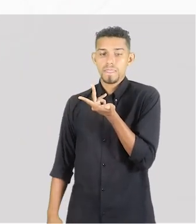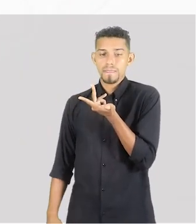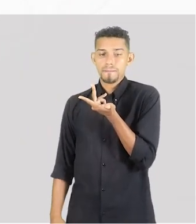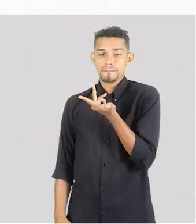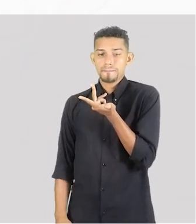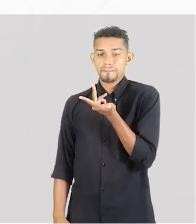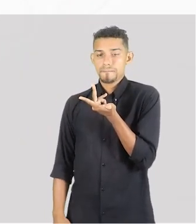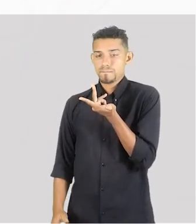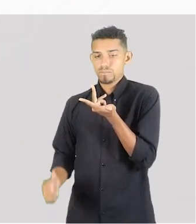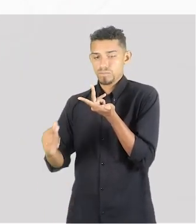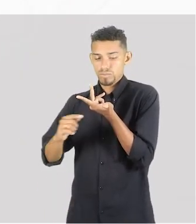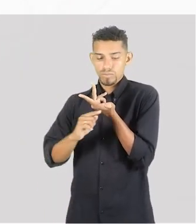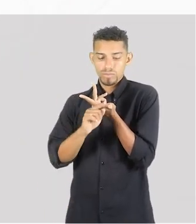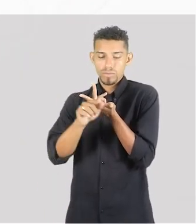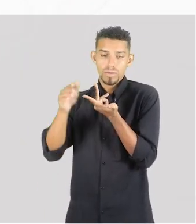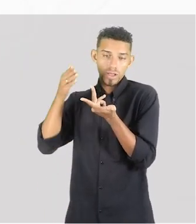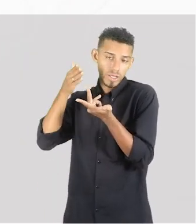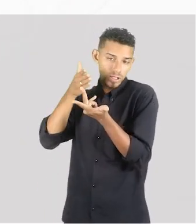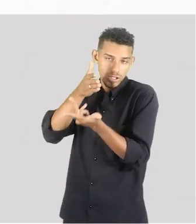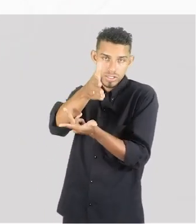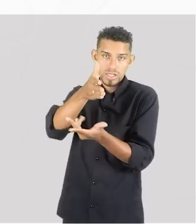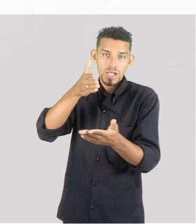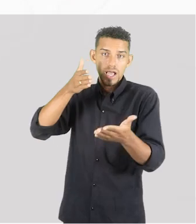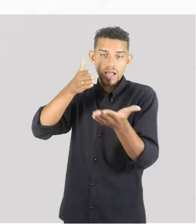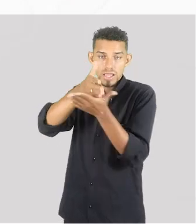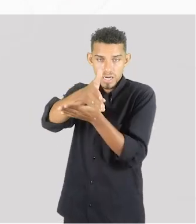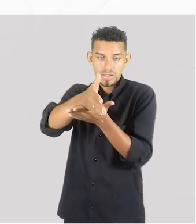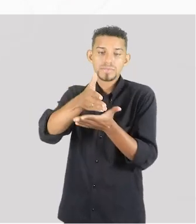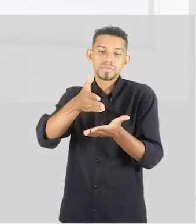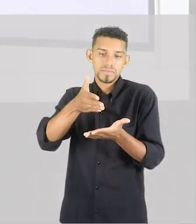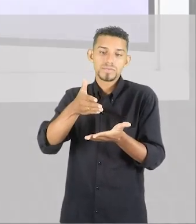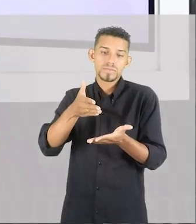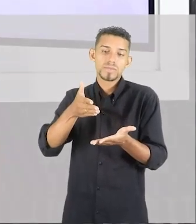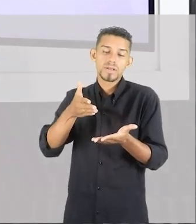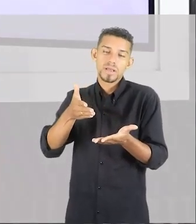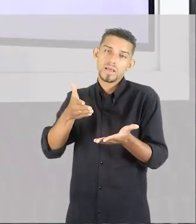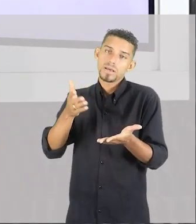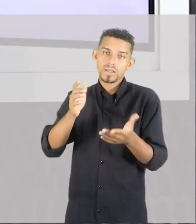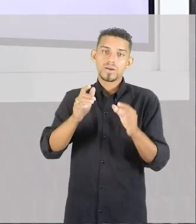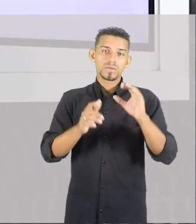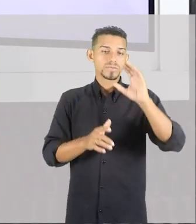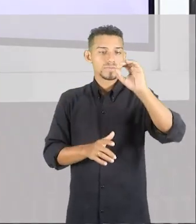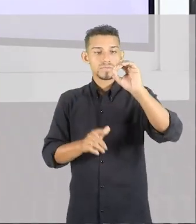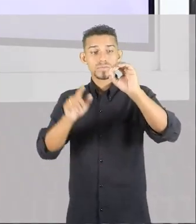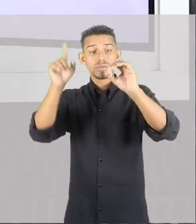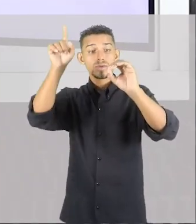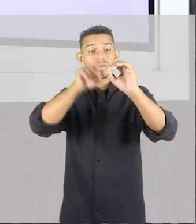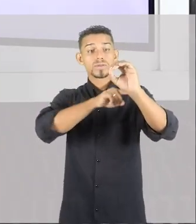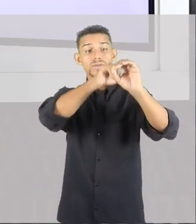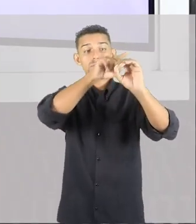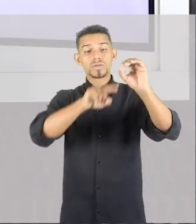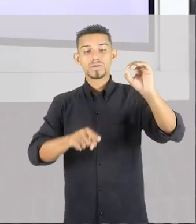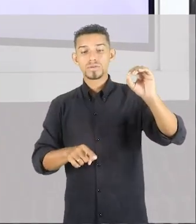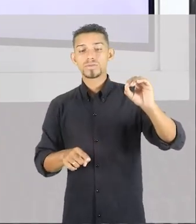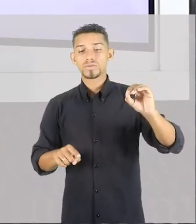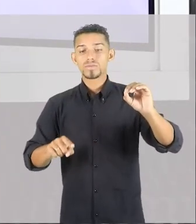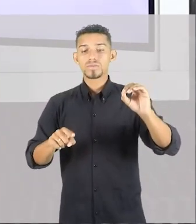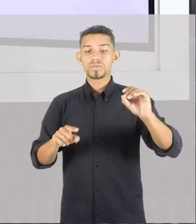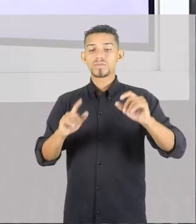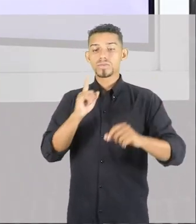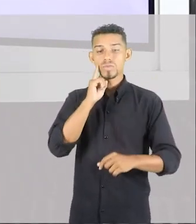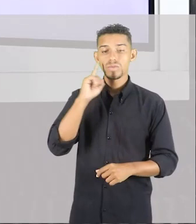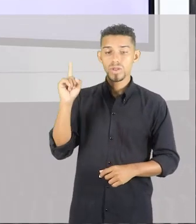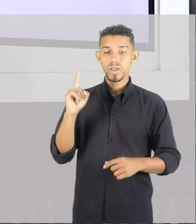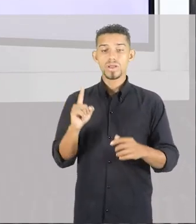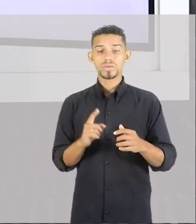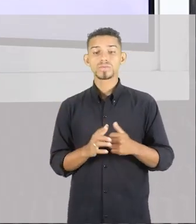polegar diz para onde que tá a força, ó. Para dentro, entrando no plano do papel. Então é 4,8 vezes 10